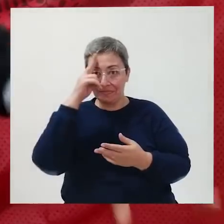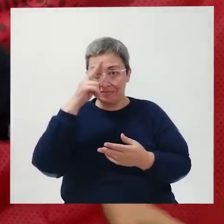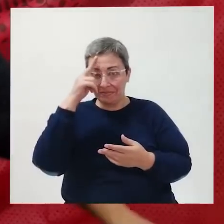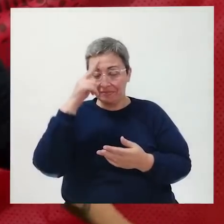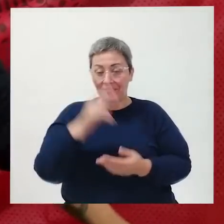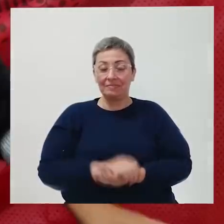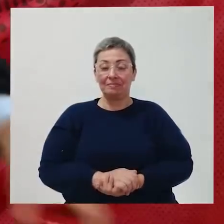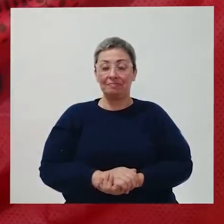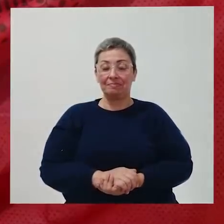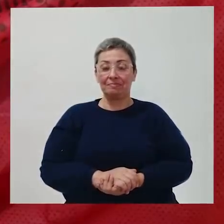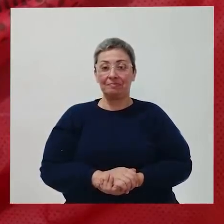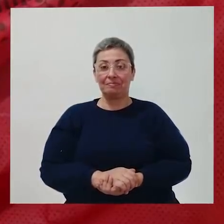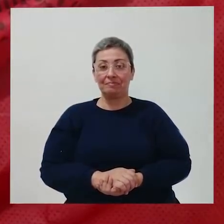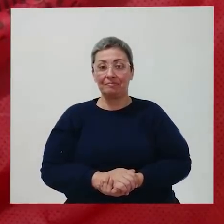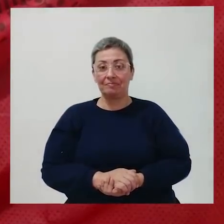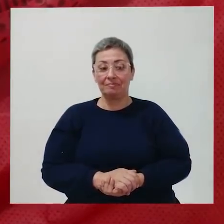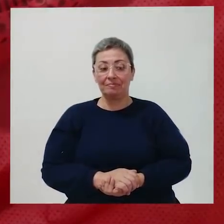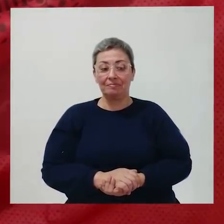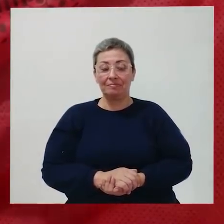história?